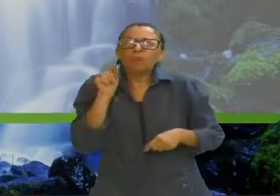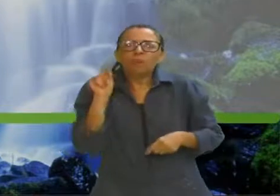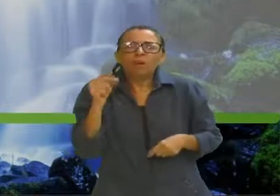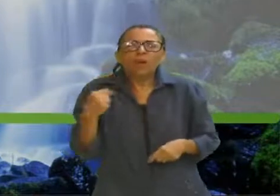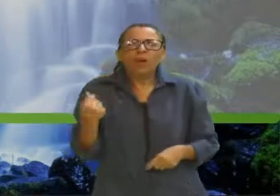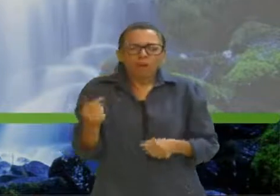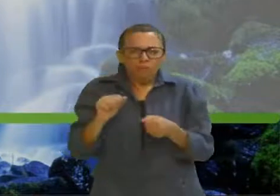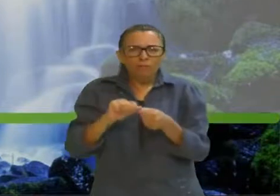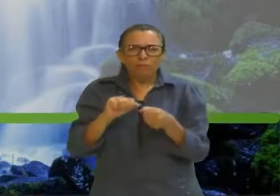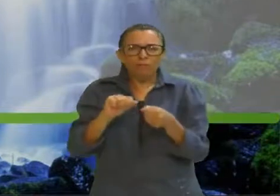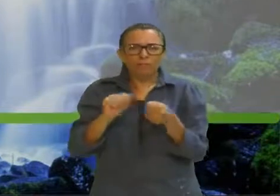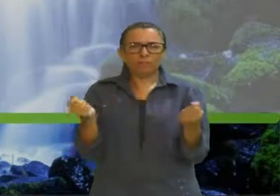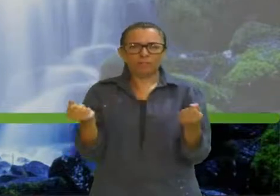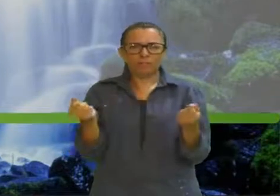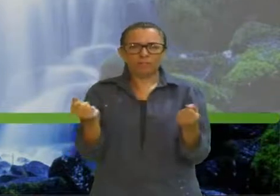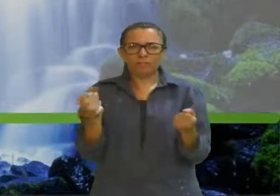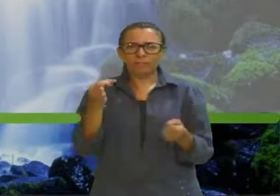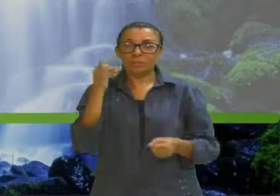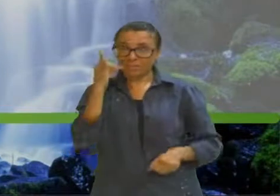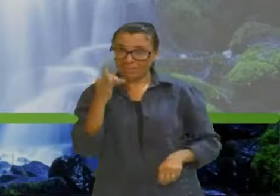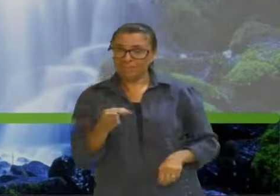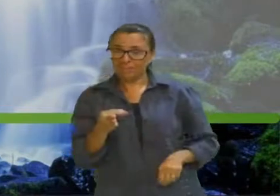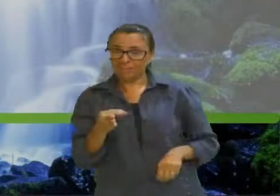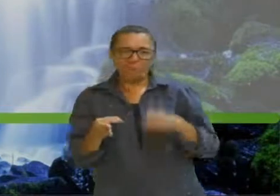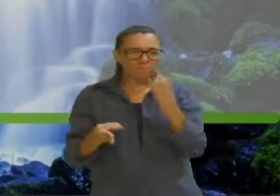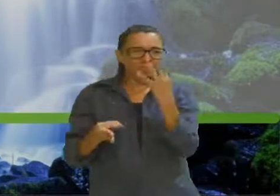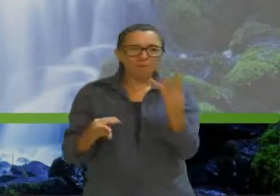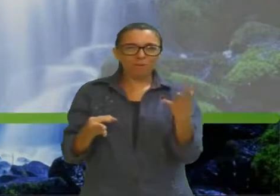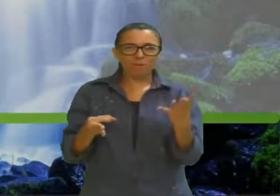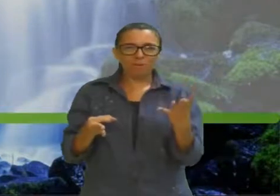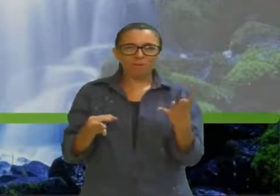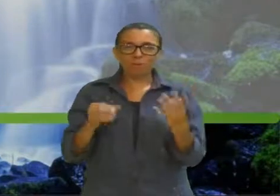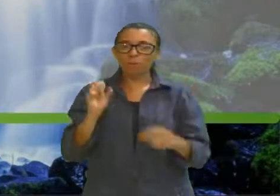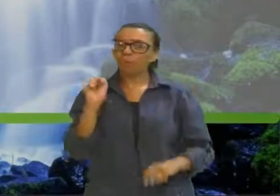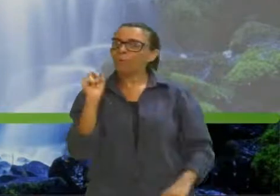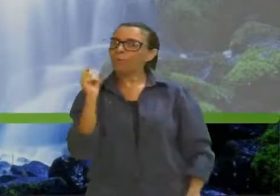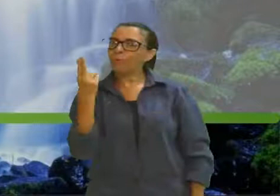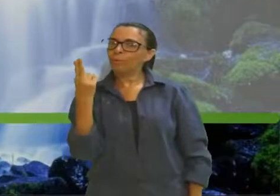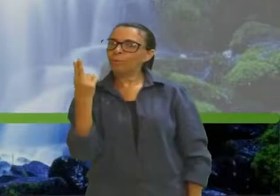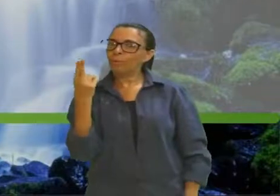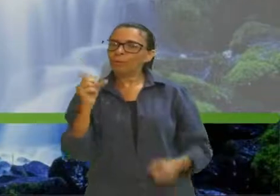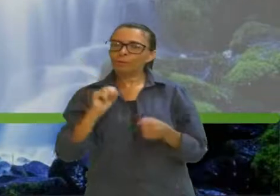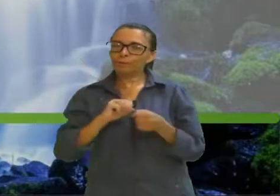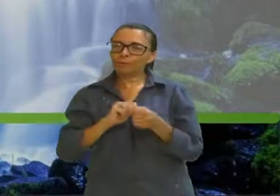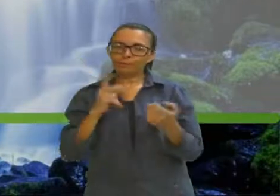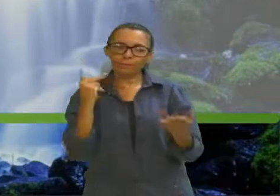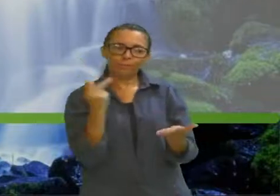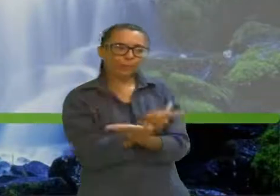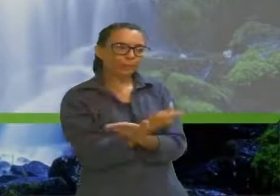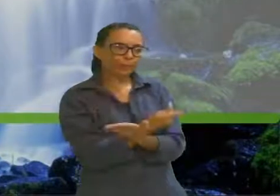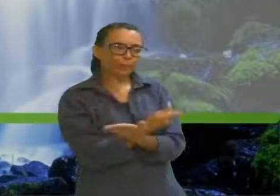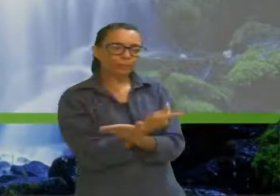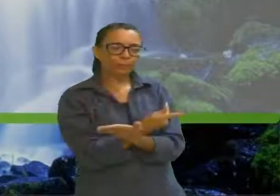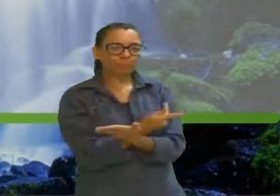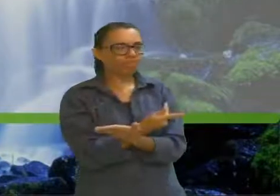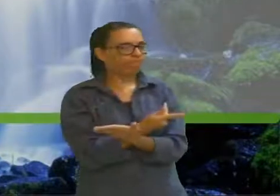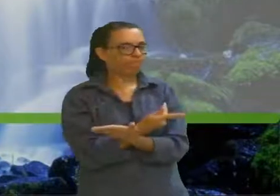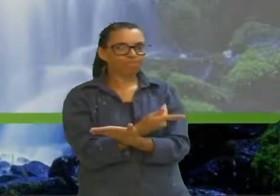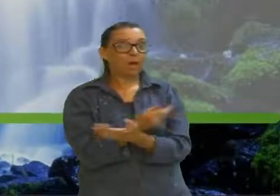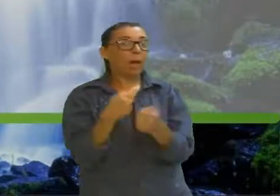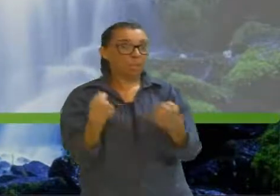vida, ajustamos a nossa vida para fazermos aquilo que Deus se agrada,